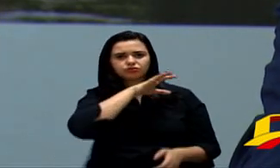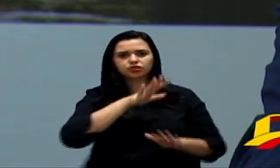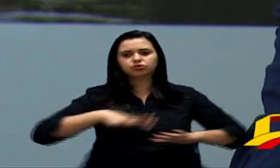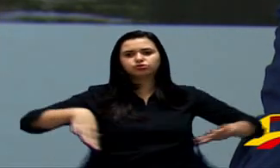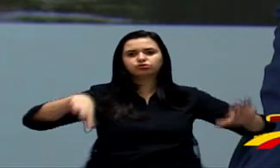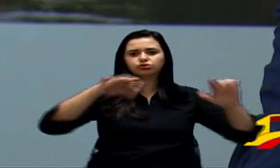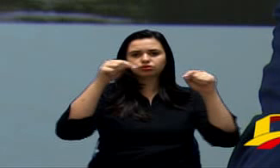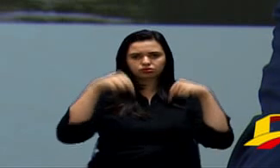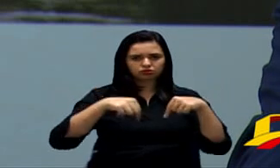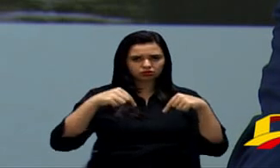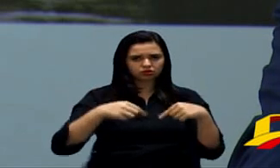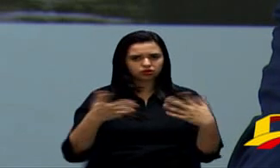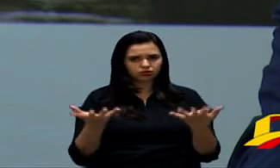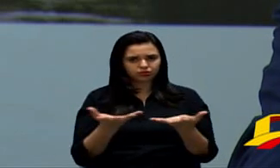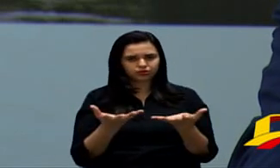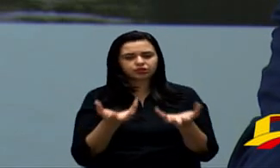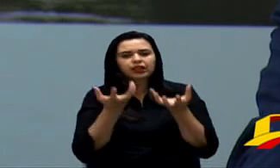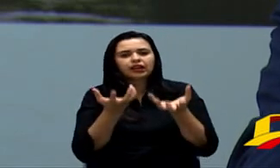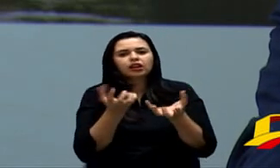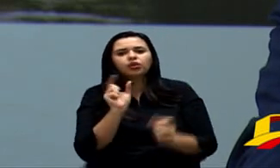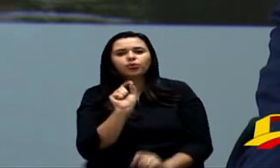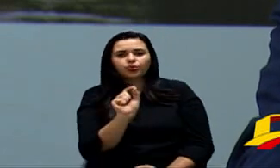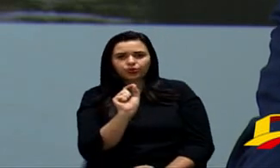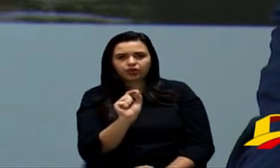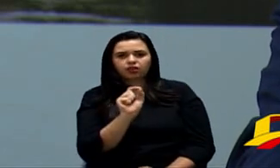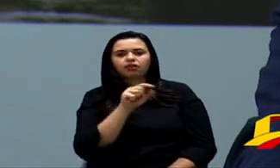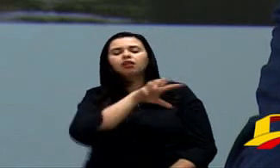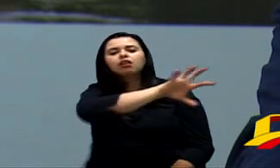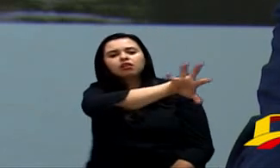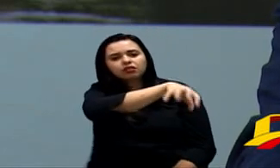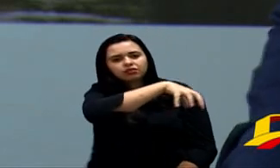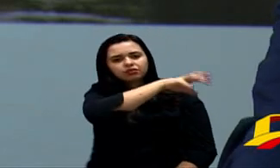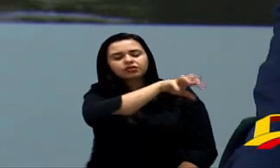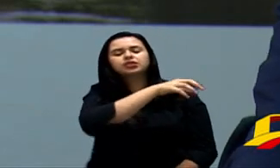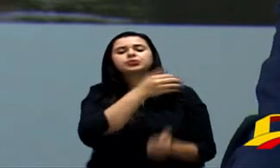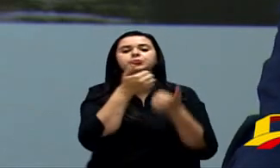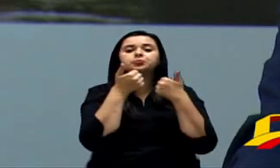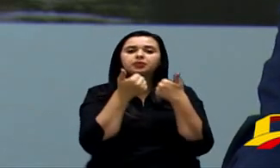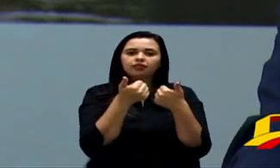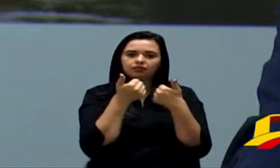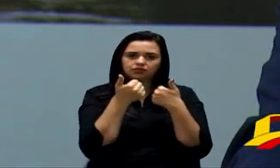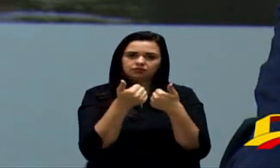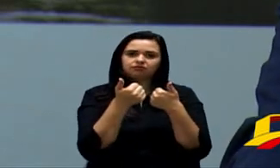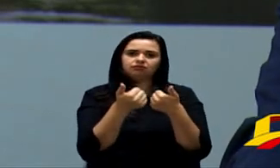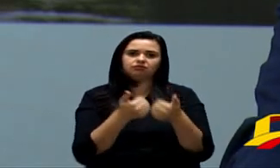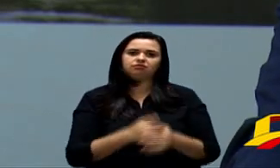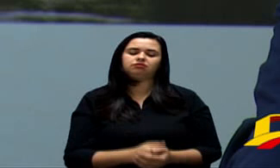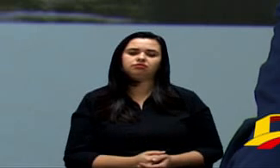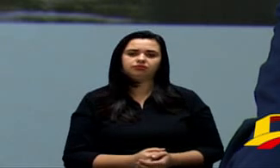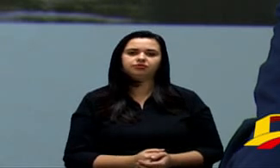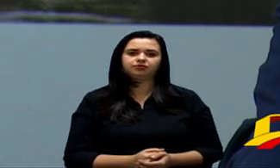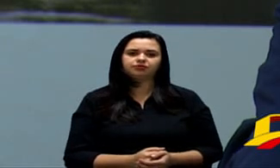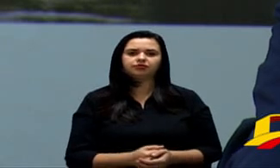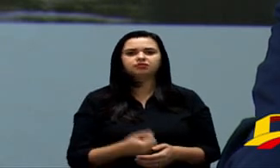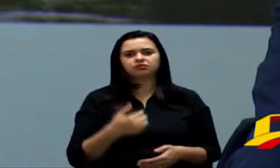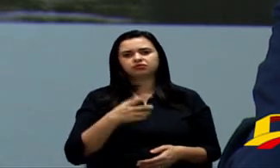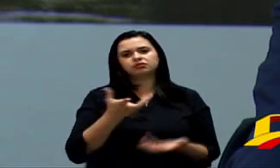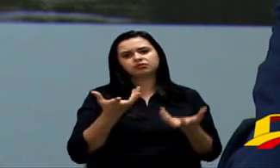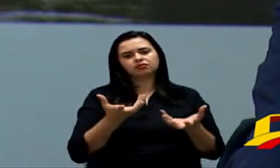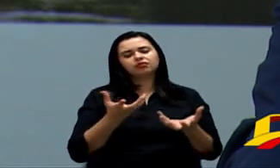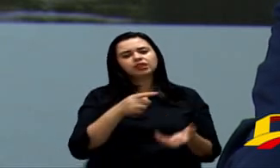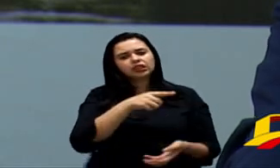que estamos aqui queremos o bem do Sandro e o bem melhor para o Sandro. Eu entendo perfeitamente